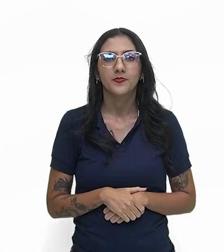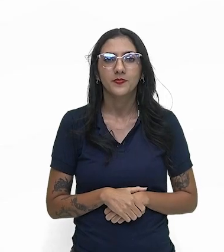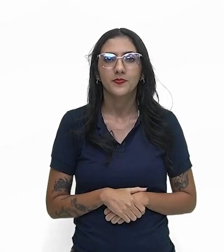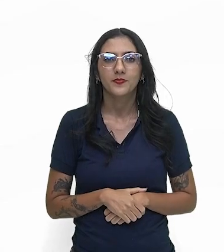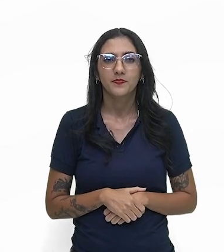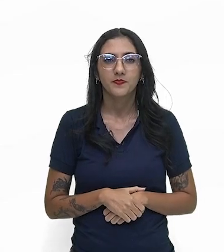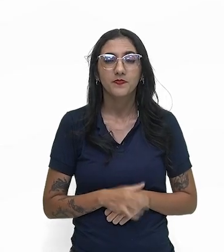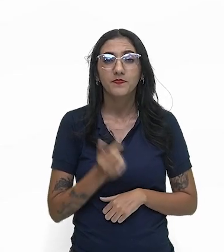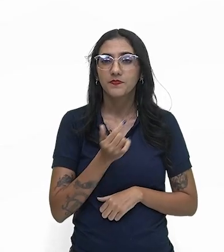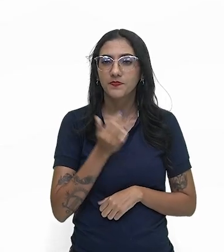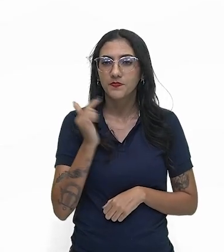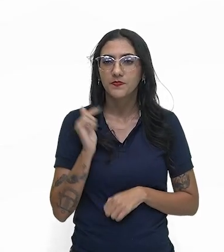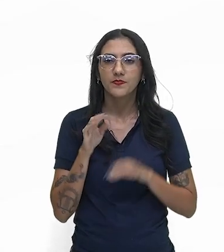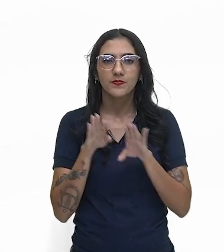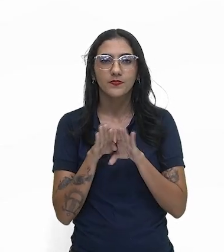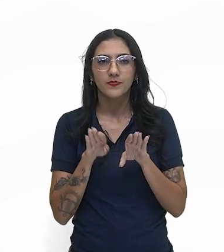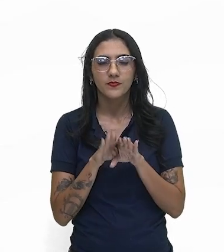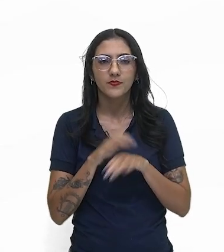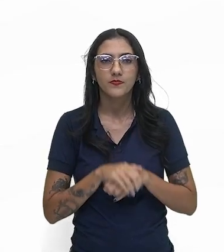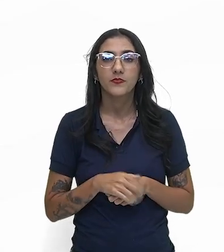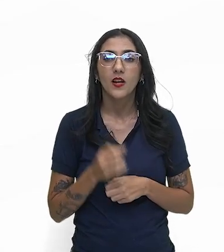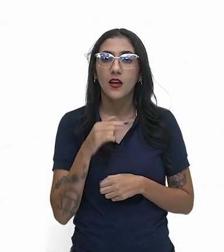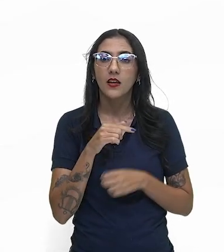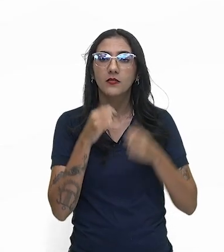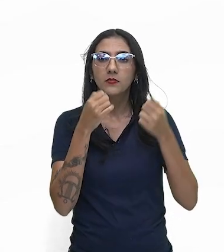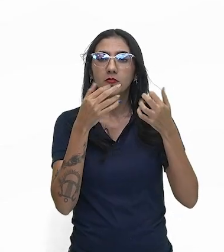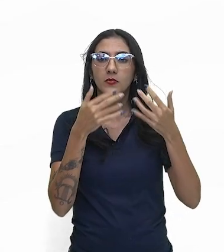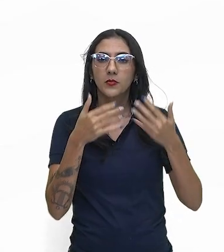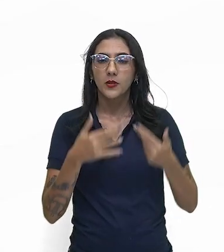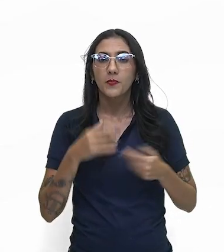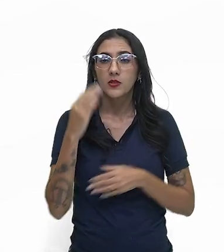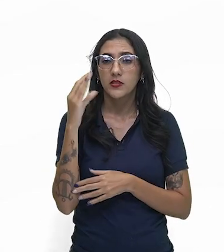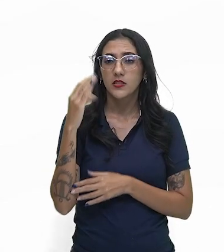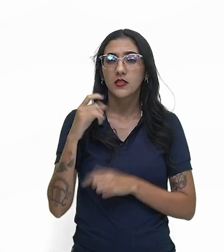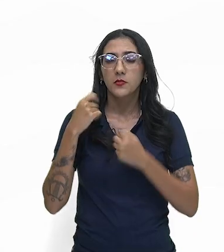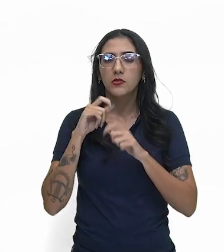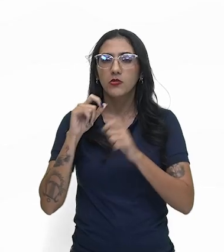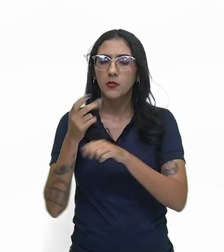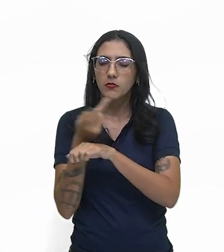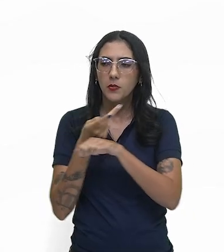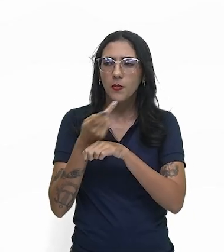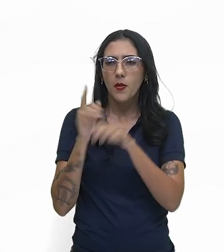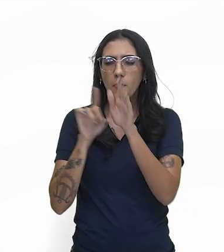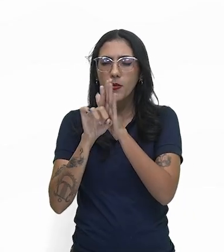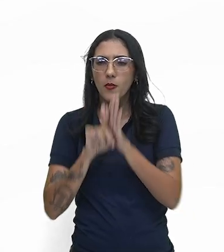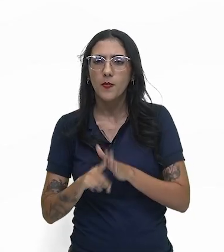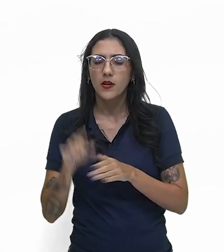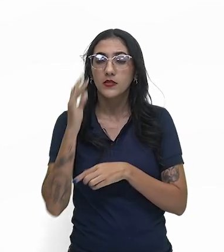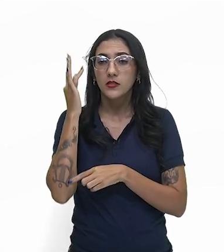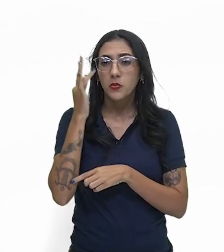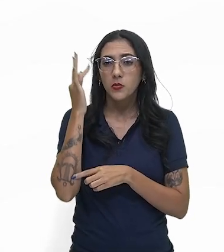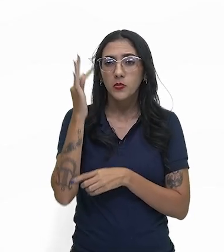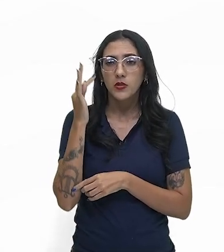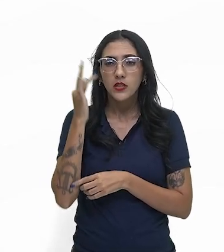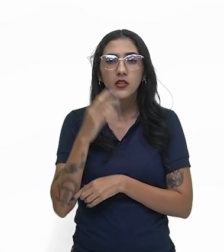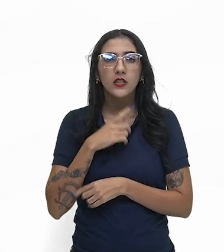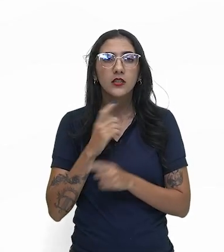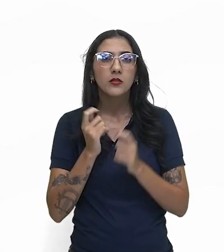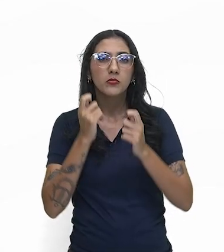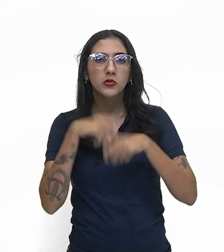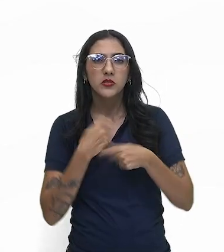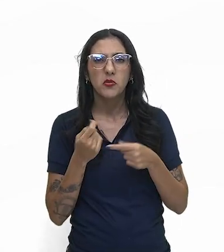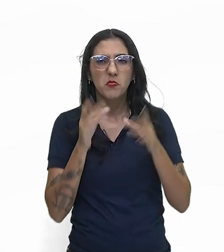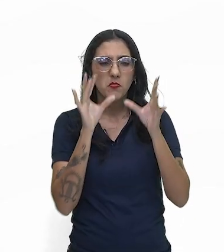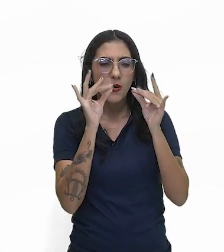também, continuando, ele vai dizer que os cientistas deveriam o quê? Buscar teorias que possam ser